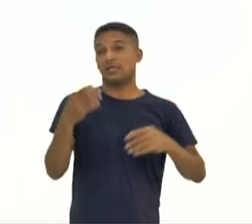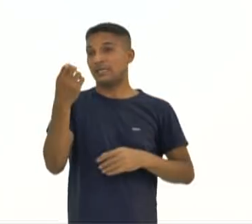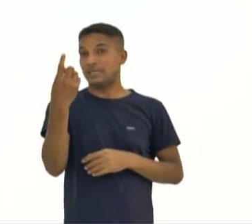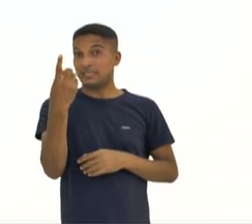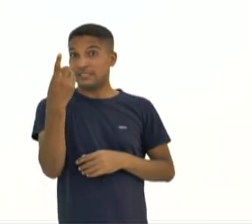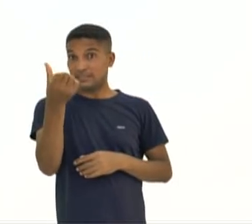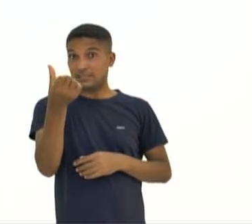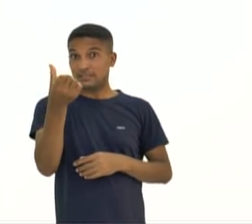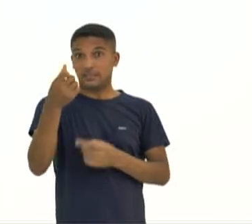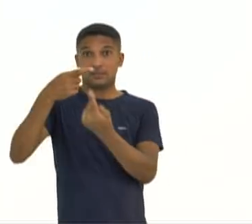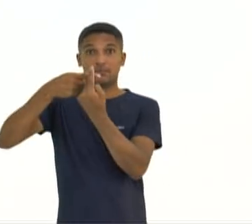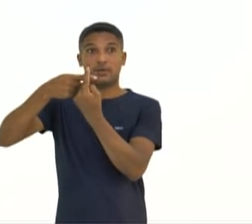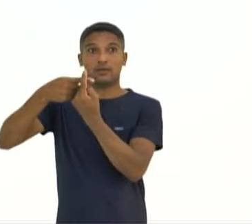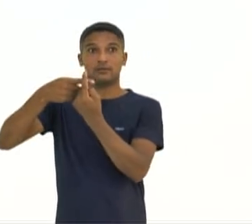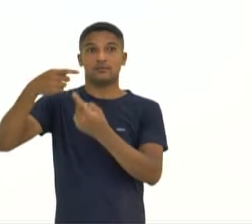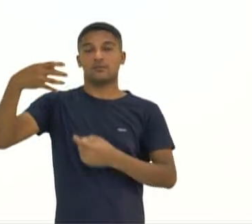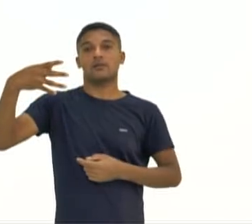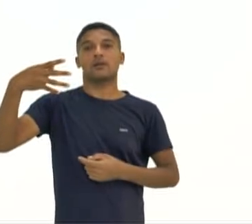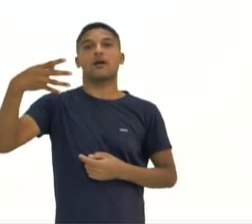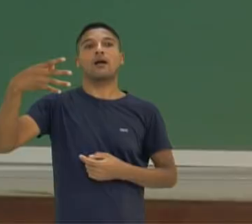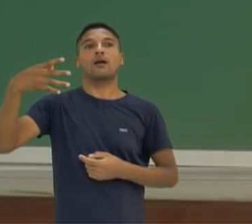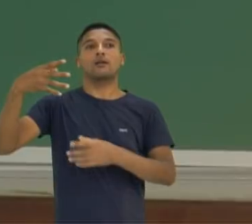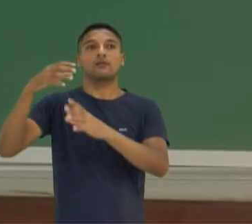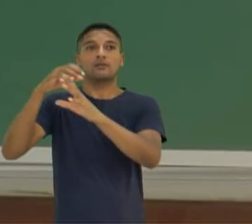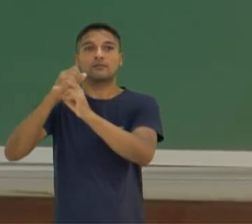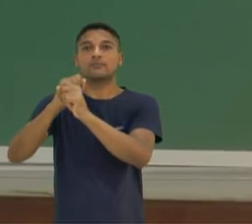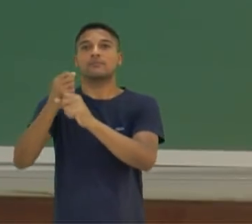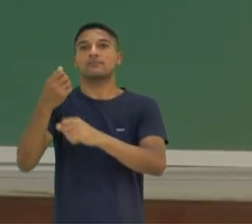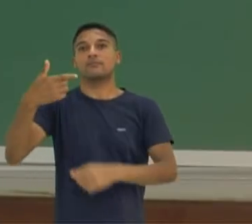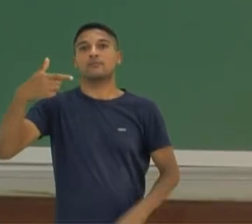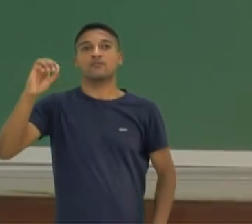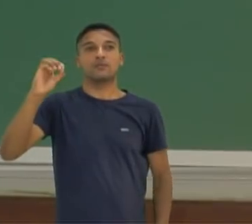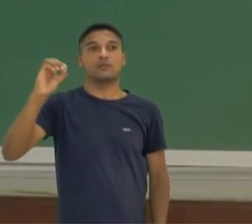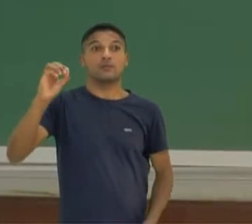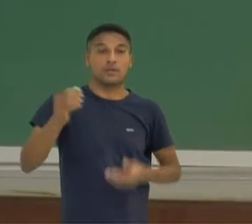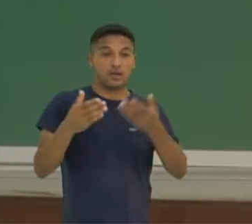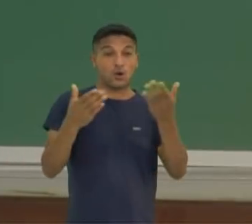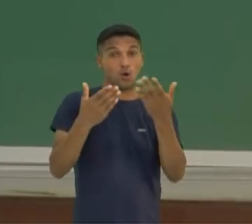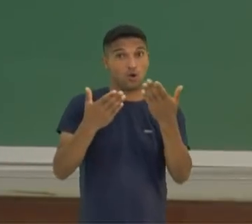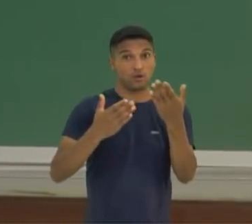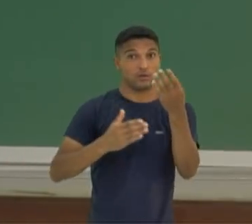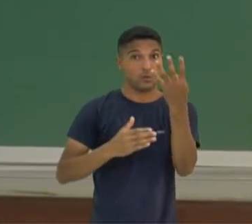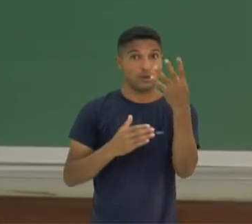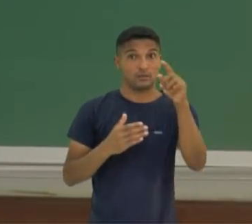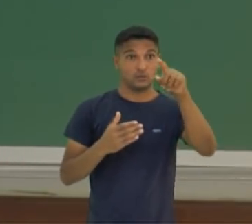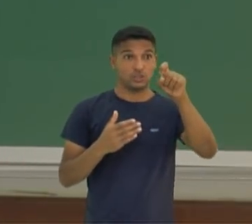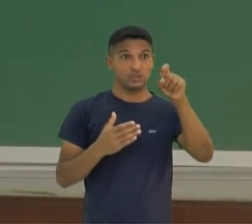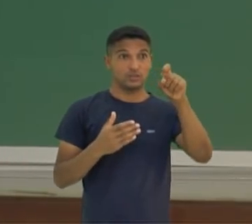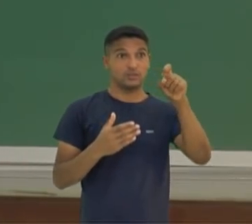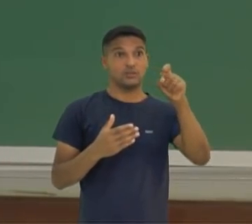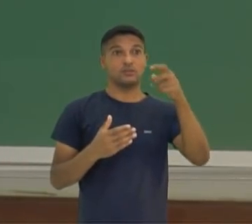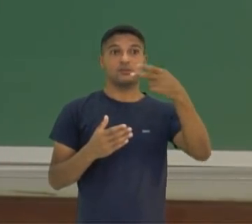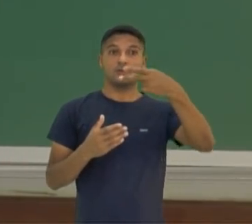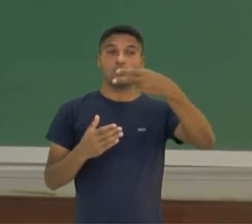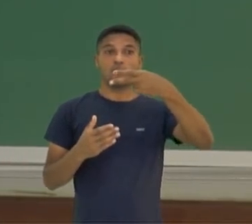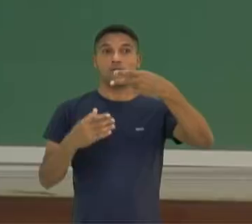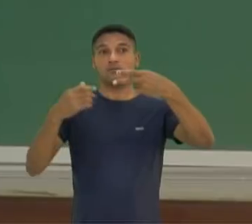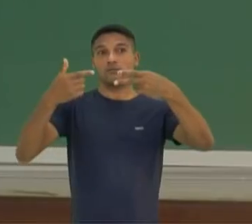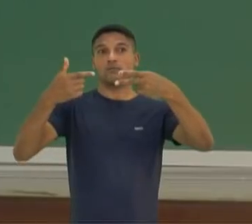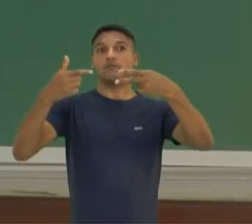20. E agora, 4x igual a 20, como que eu faço para me resolver? Colocamos o nosso